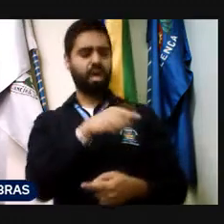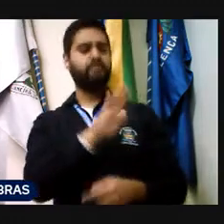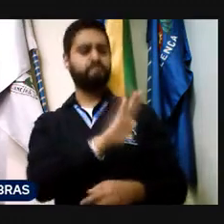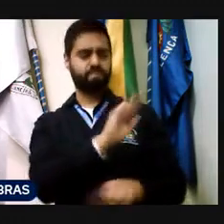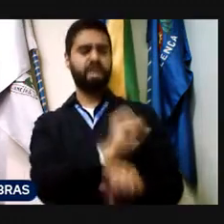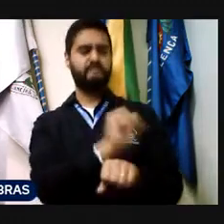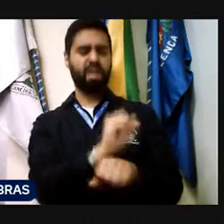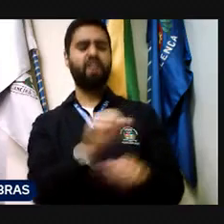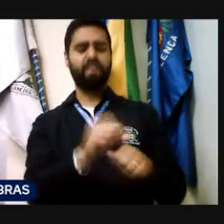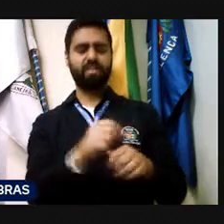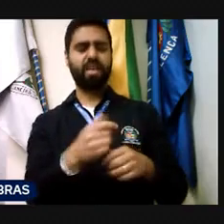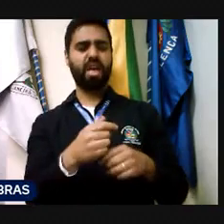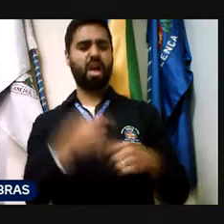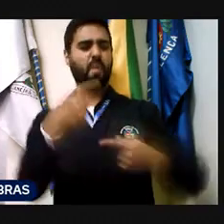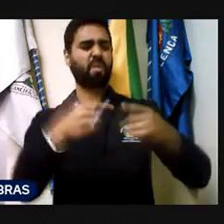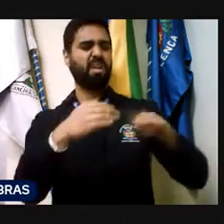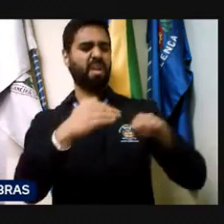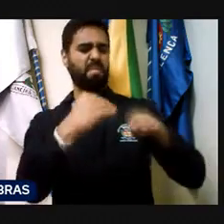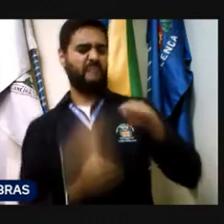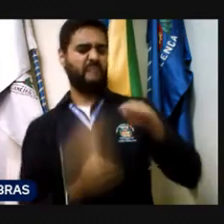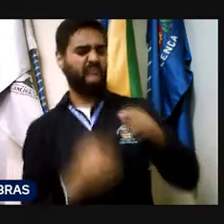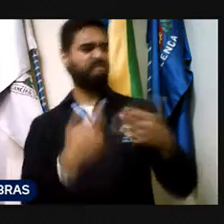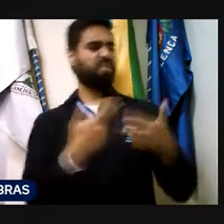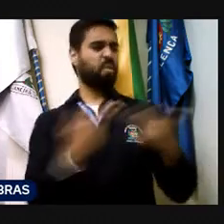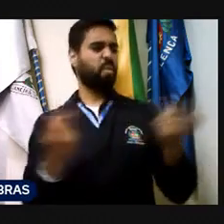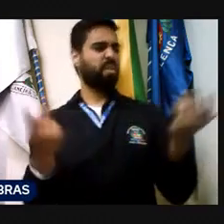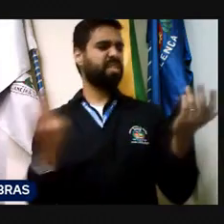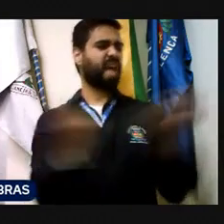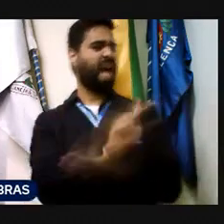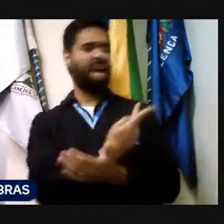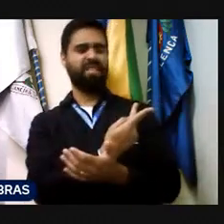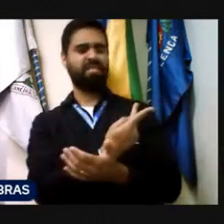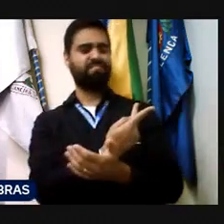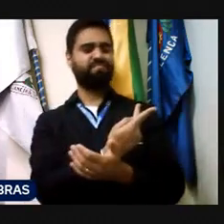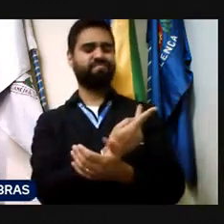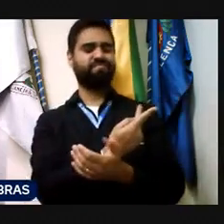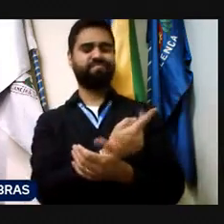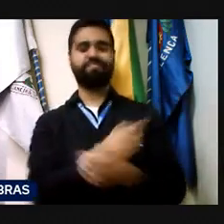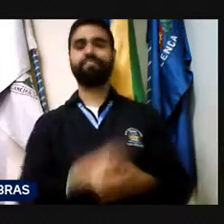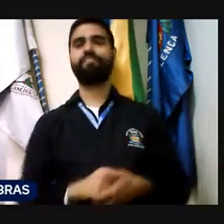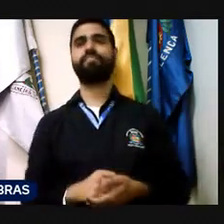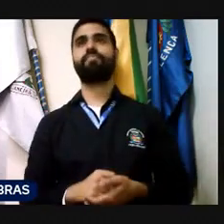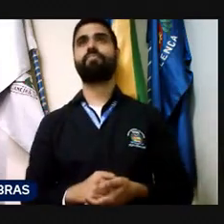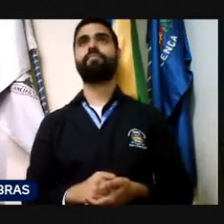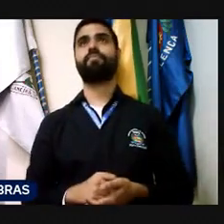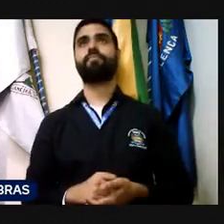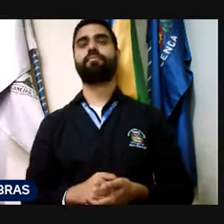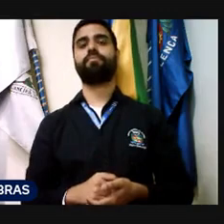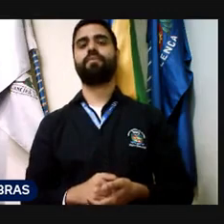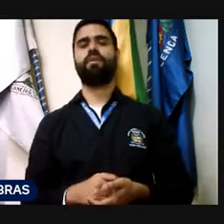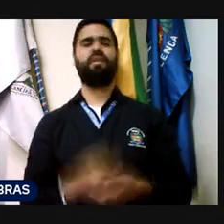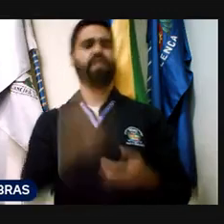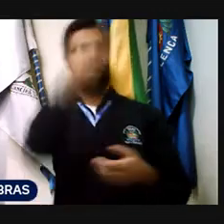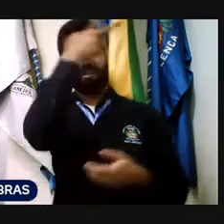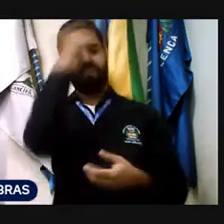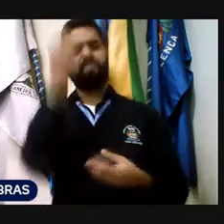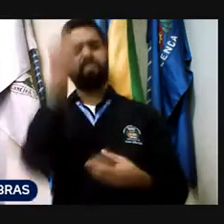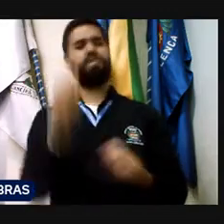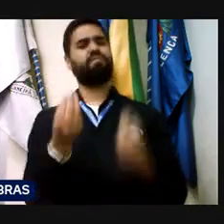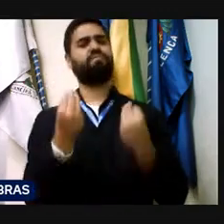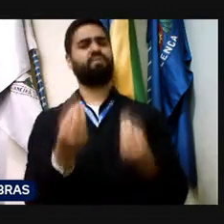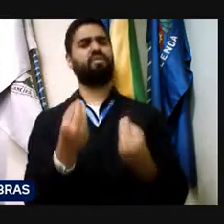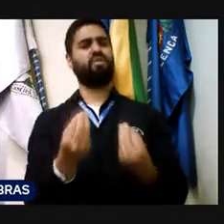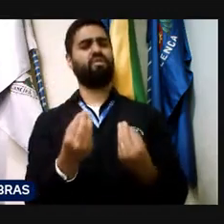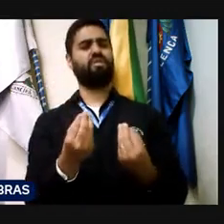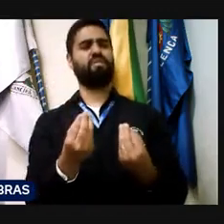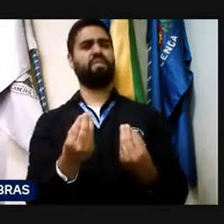a política baixa, a política desqualificada. Fernandinho, pelo amor de Deus, se vingue